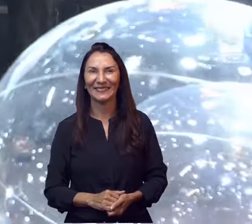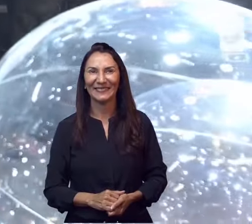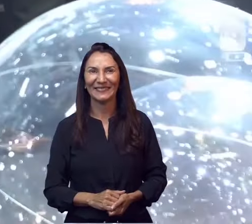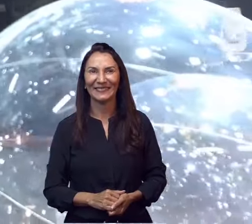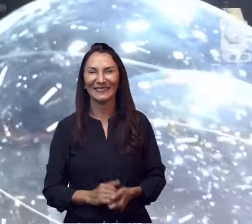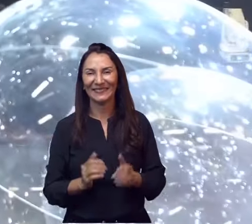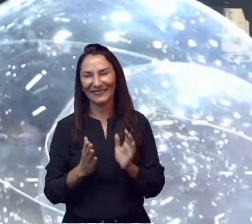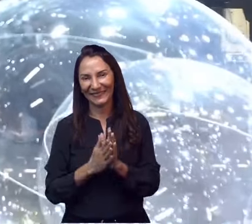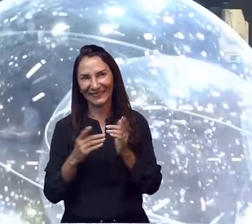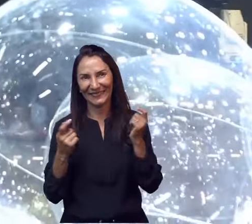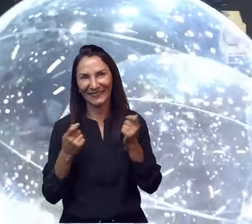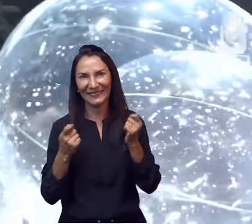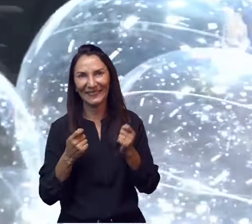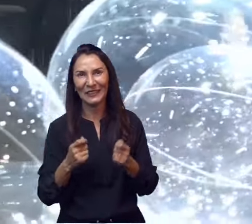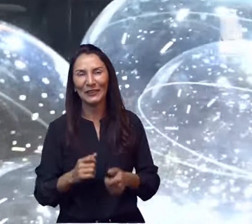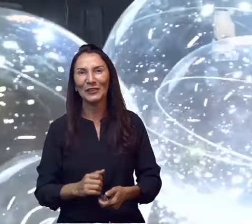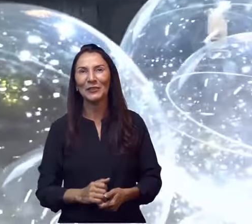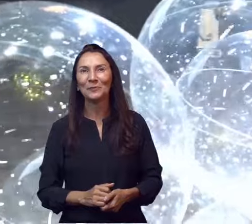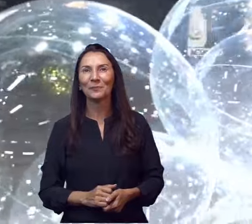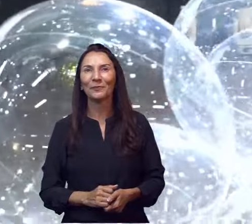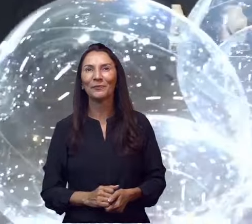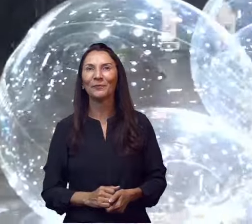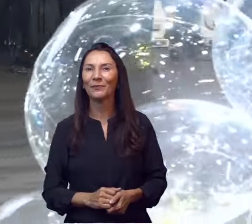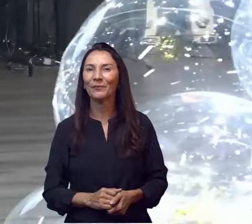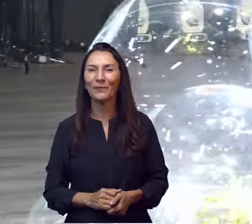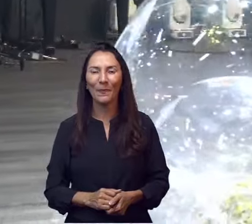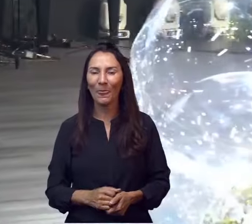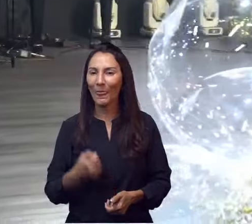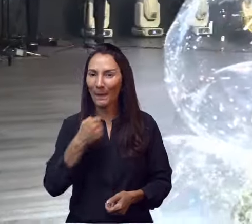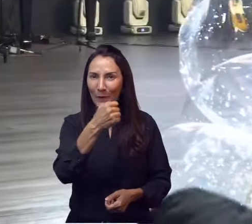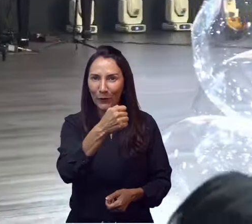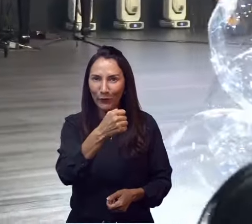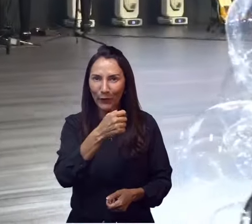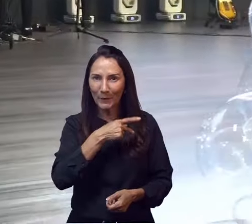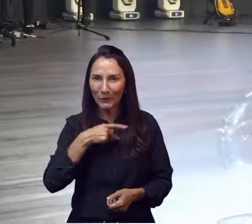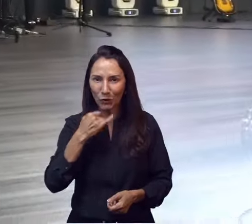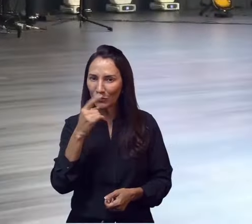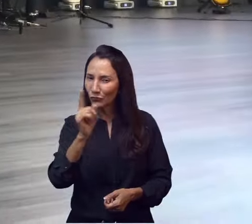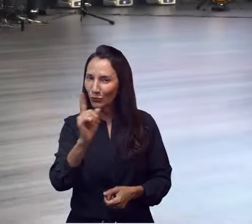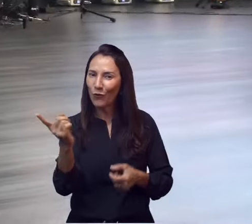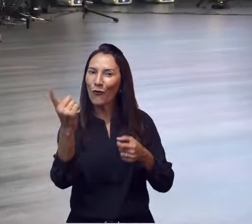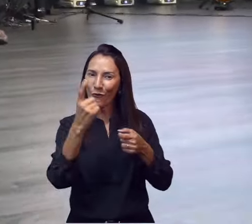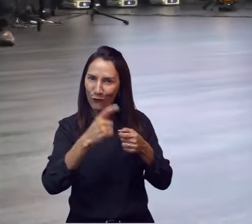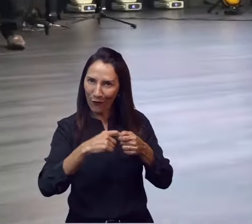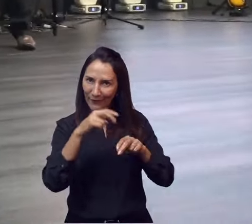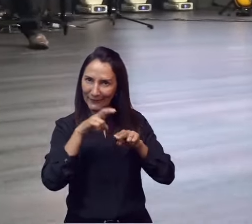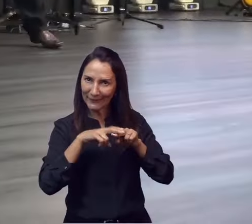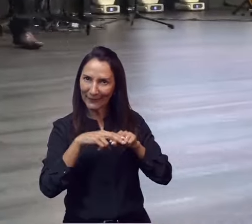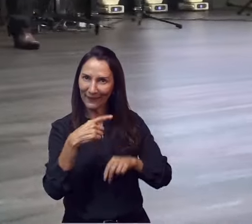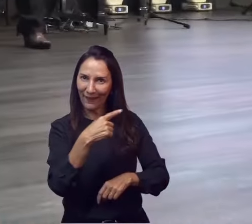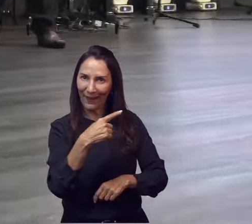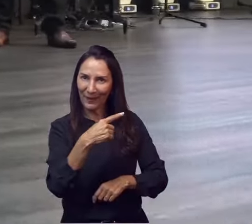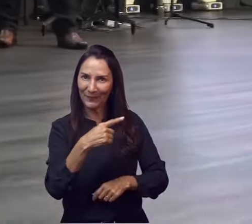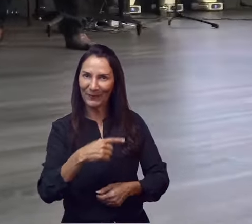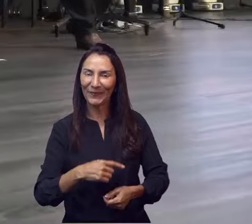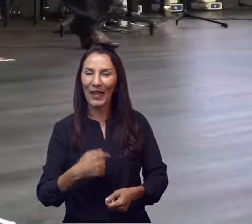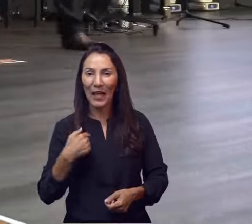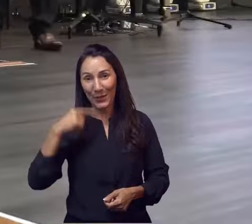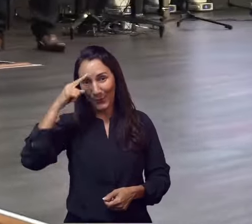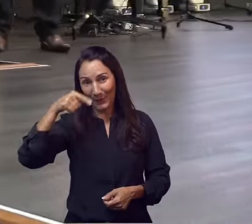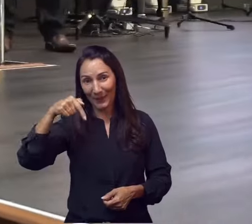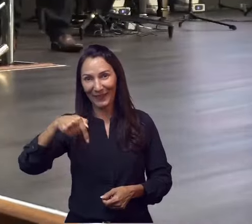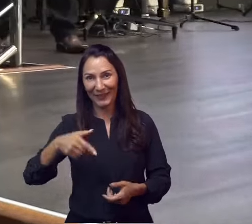Aleluia não é não volta para sentar lá outra vez eu que mando